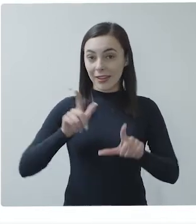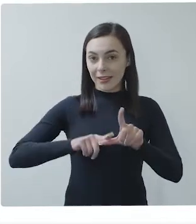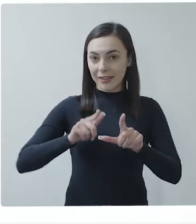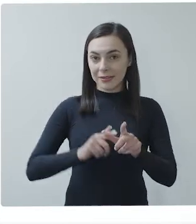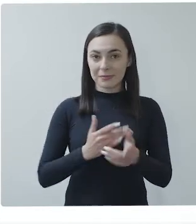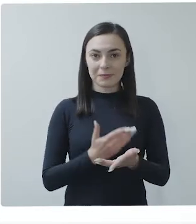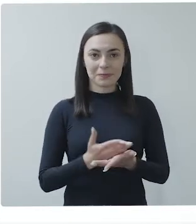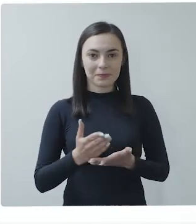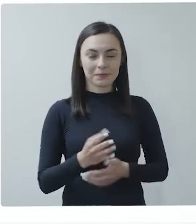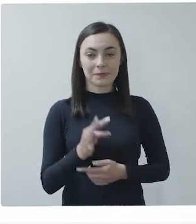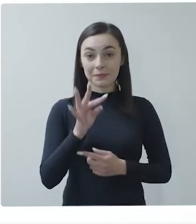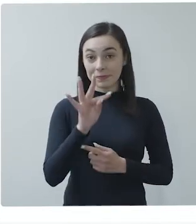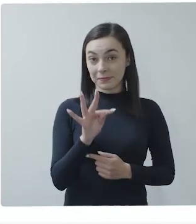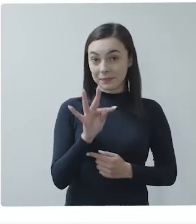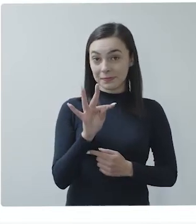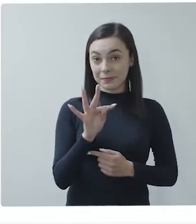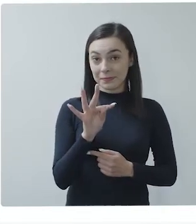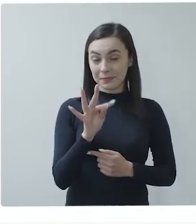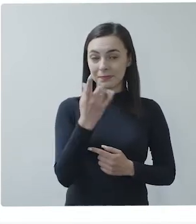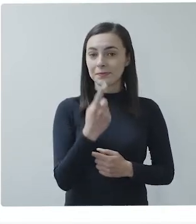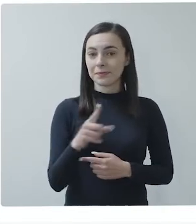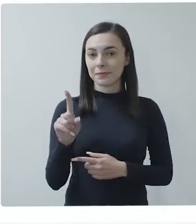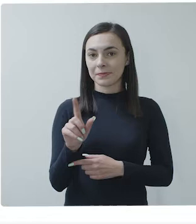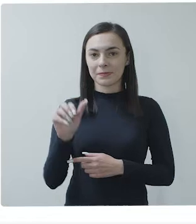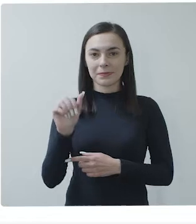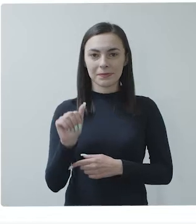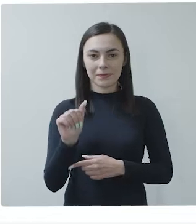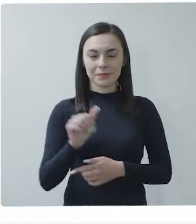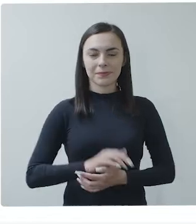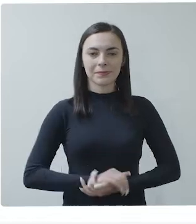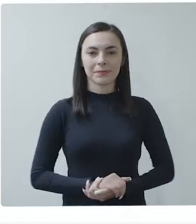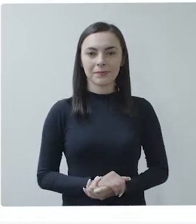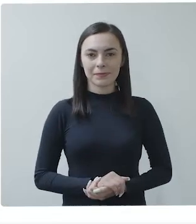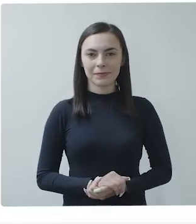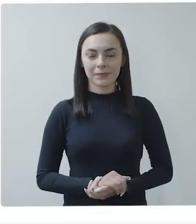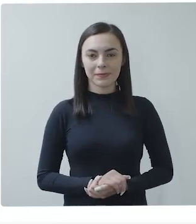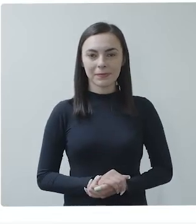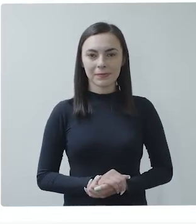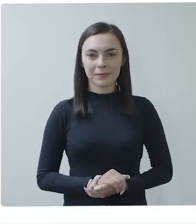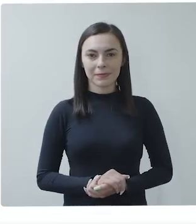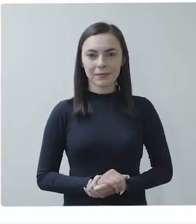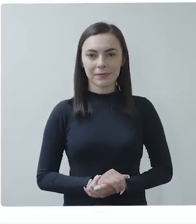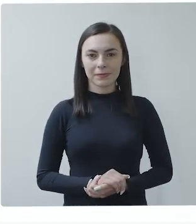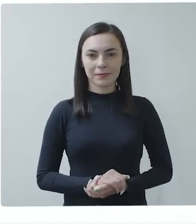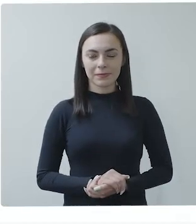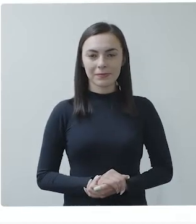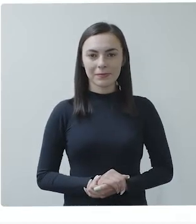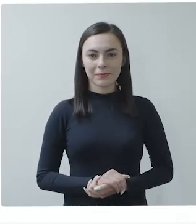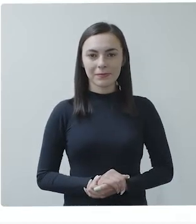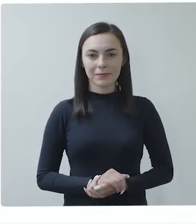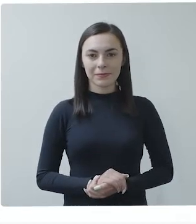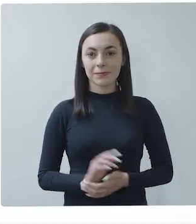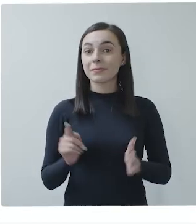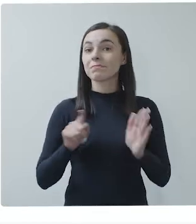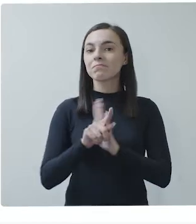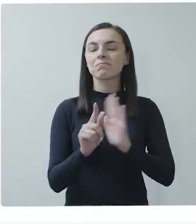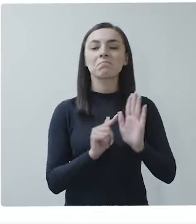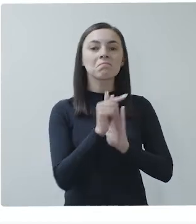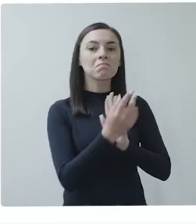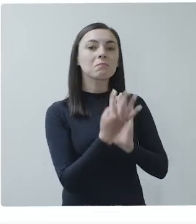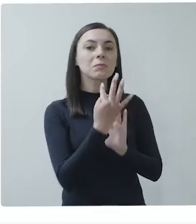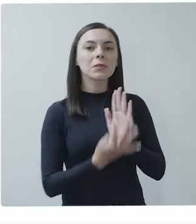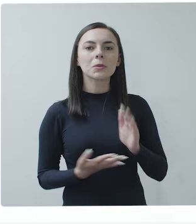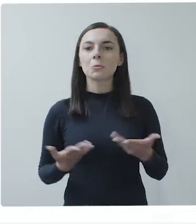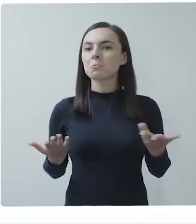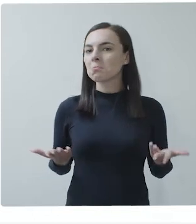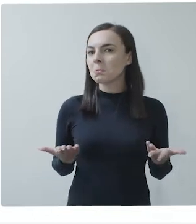Começa com a letra T. E termina com a letra A. Qual será então, pessoal, o gênero que a